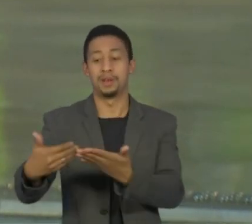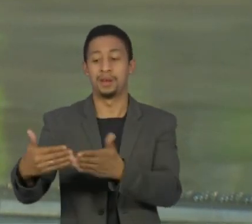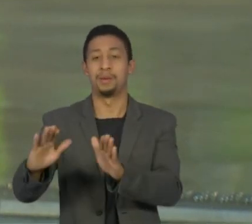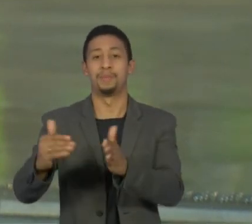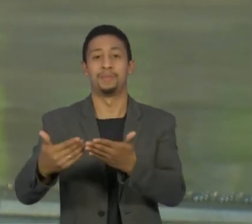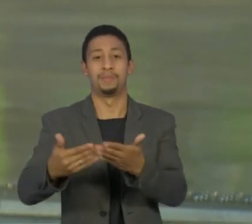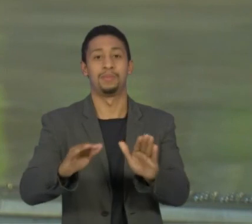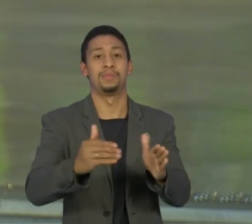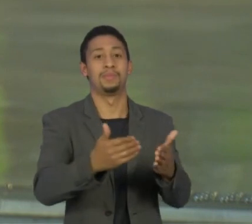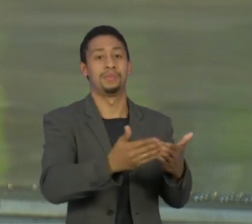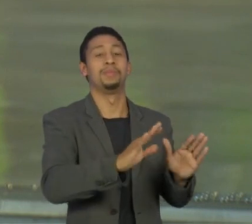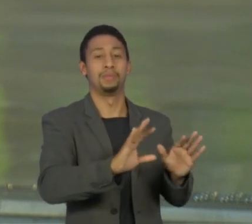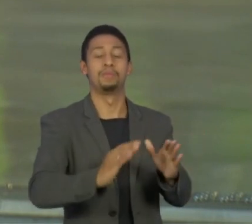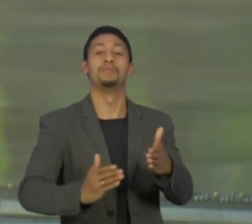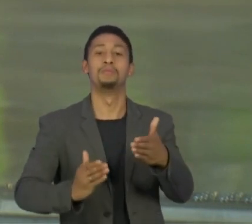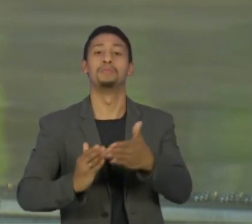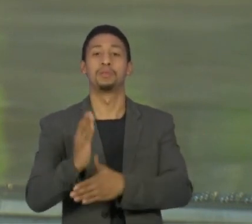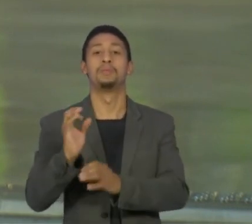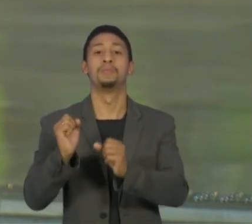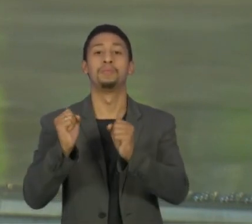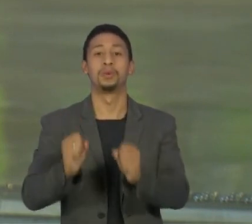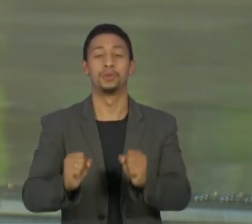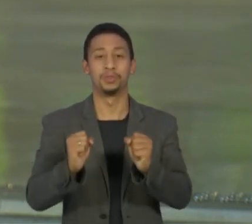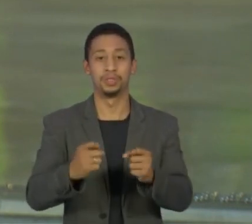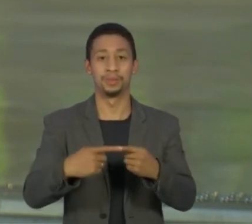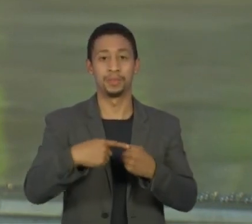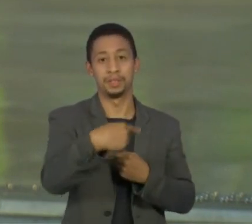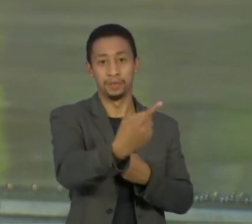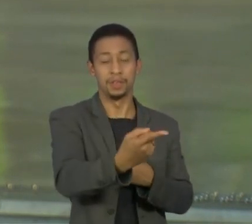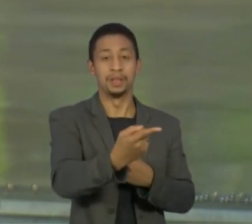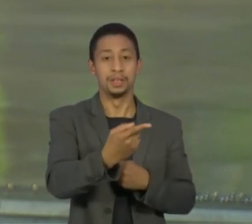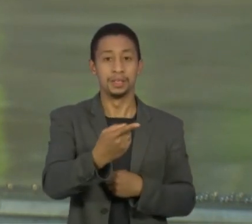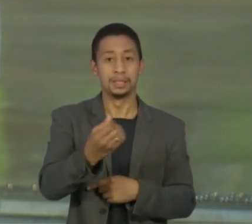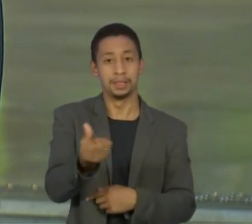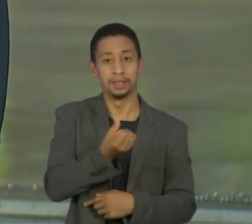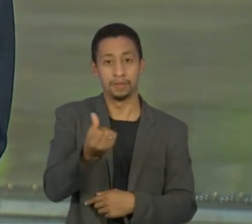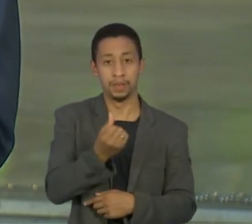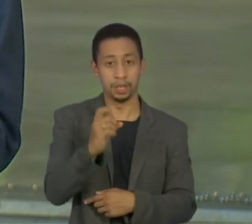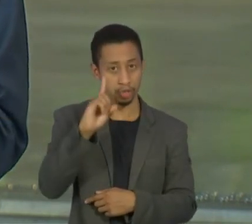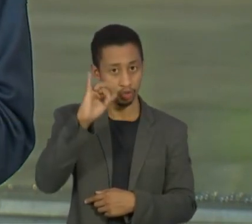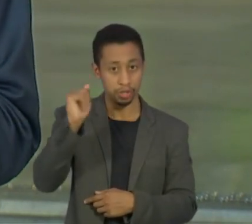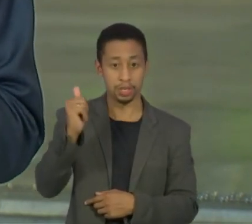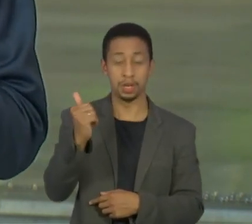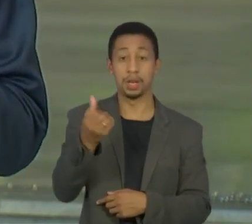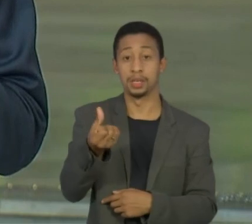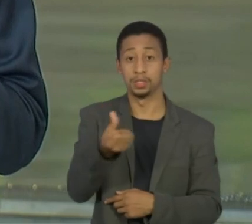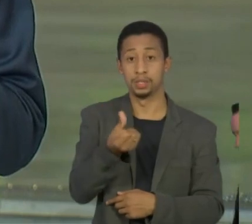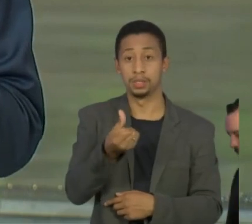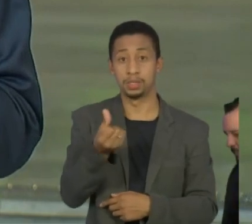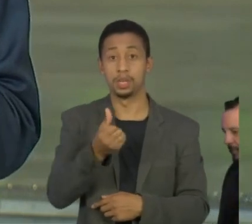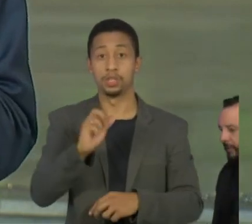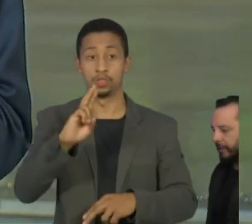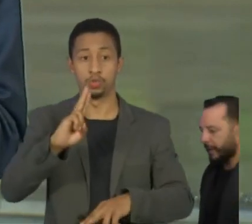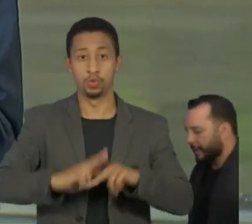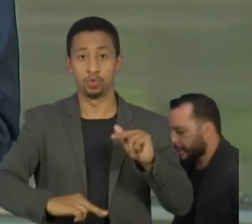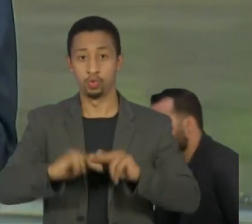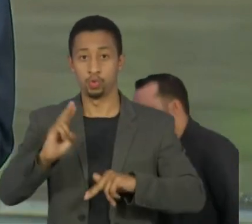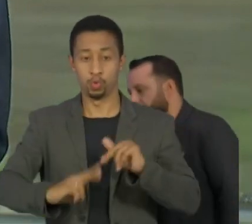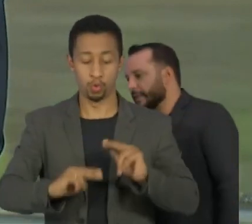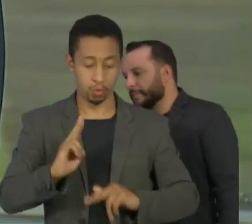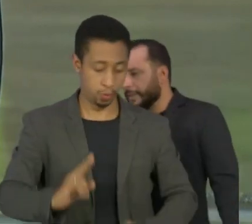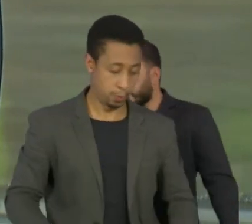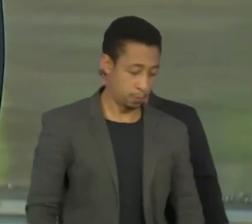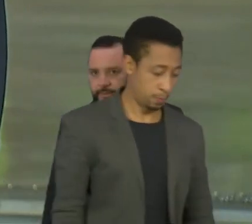da segunda-feira, dia 6 de julho, na cidade de São Paulo. Isso vale para o setor de